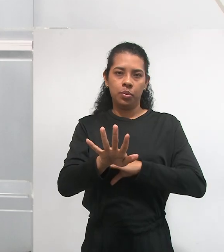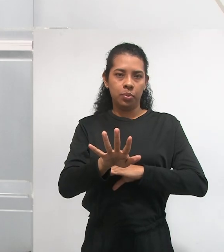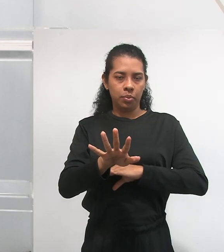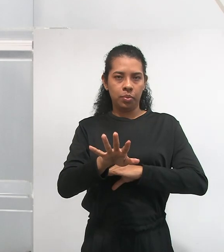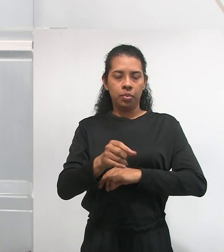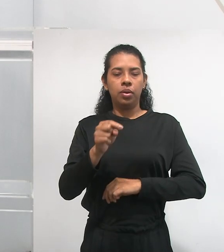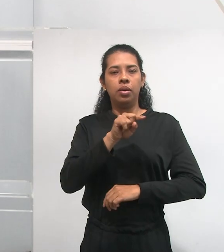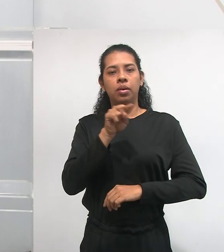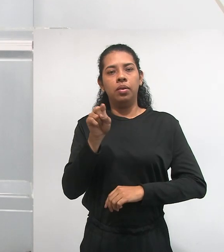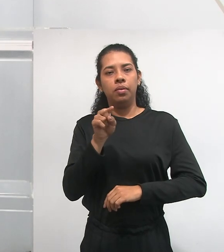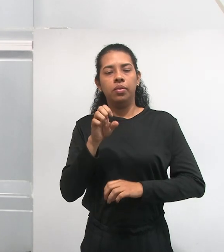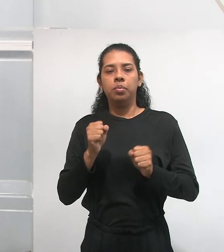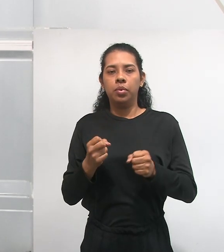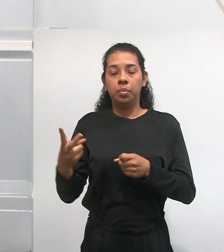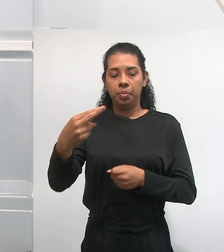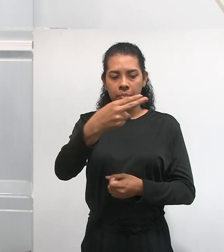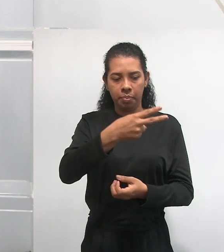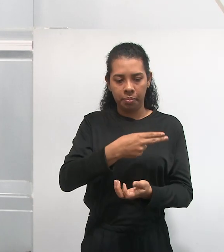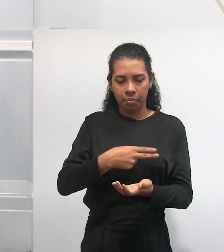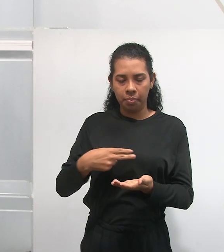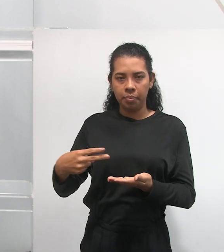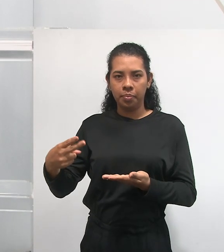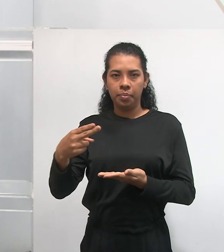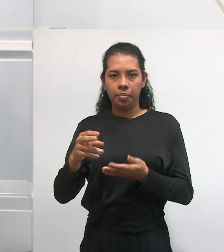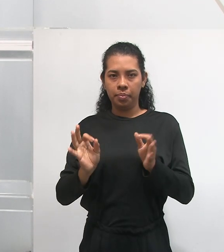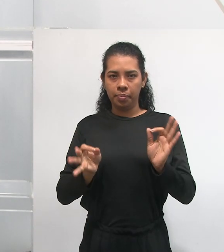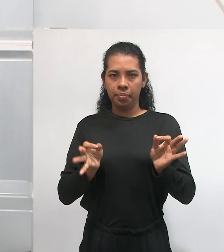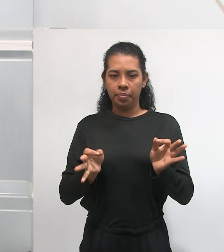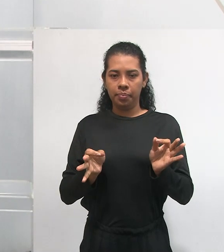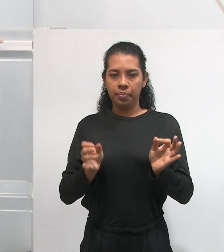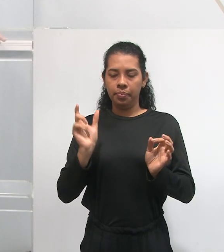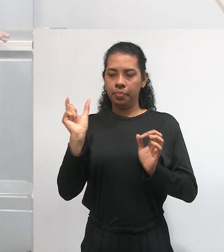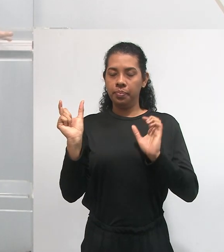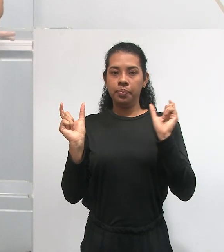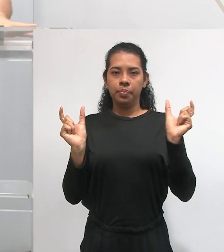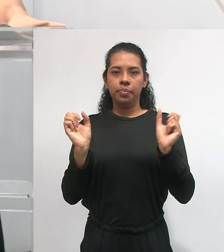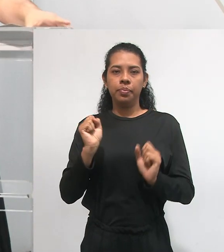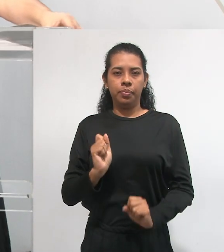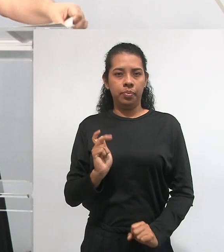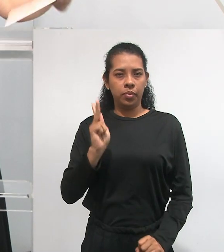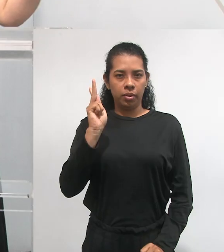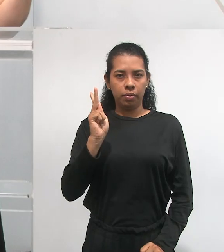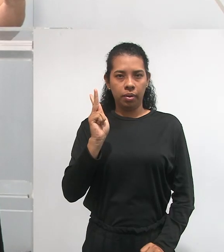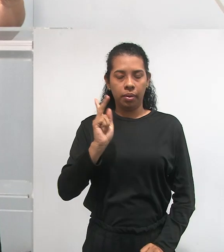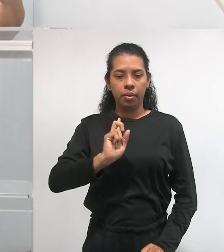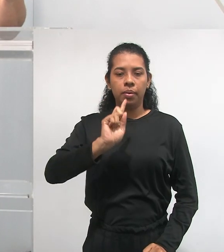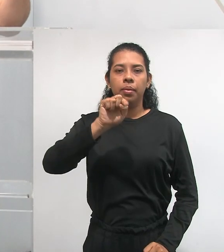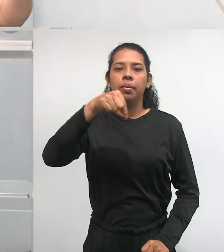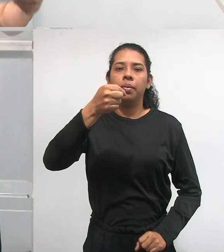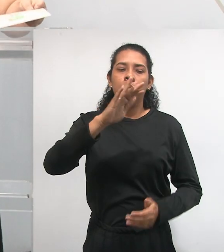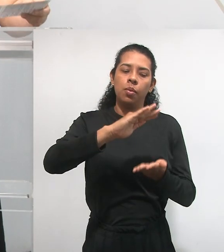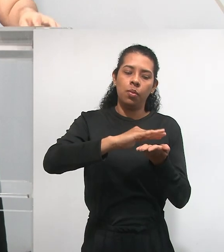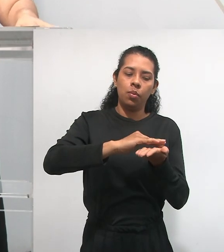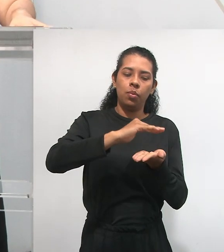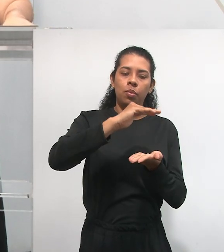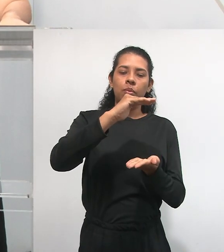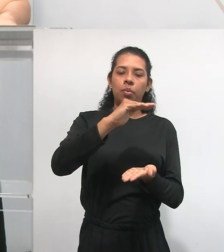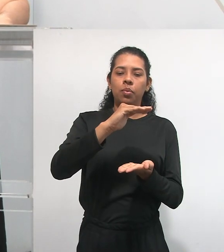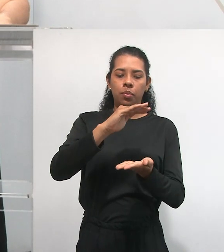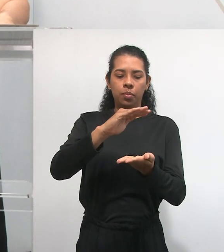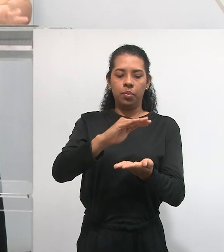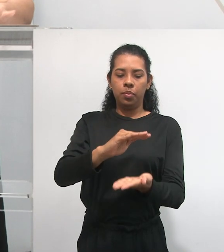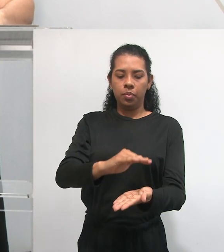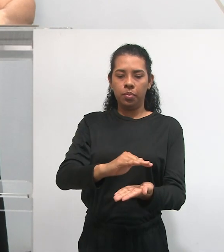se você está fazendo manualmente, recortou, ok? Pronto. Você vai pegar o seu joguinho, vai colocar